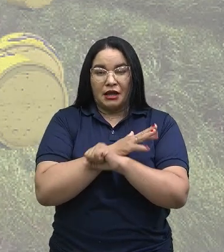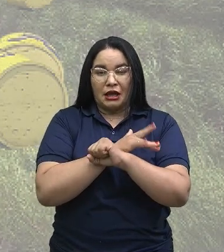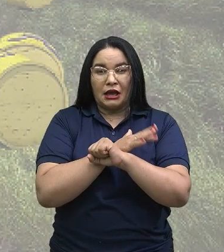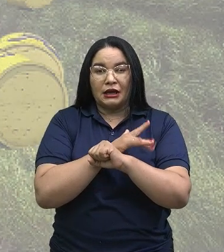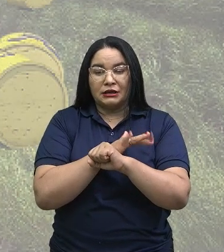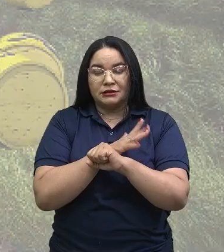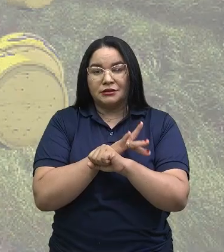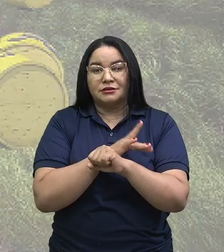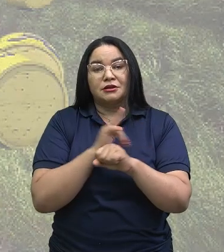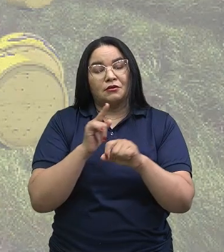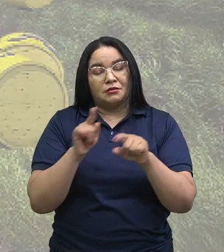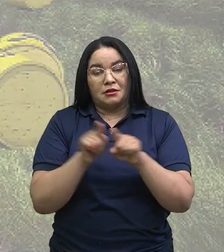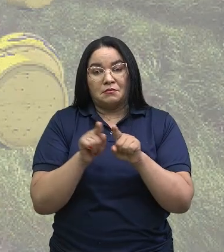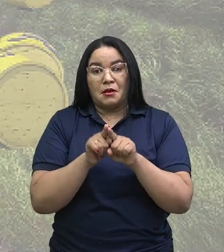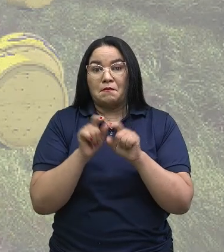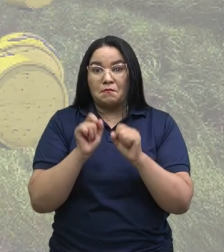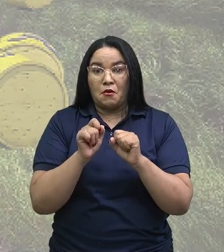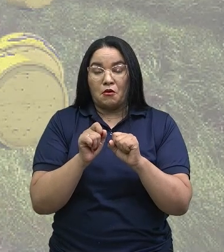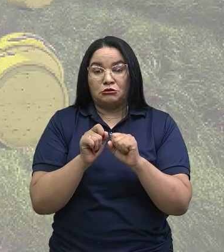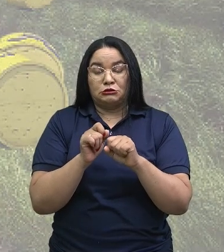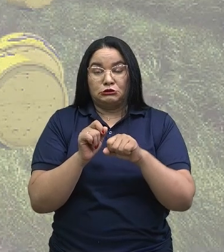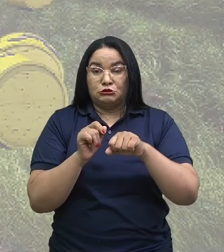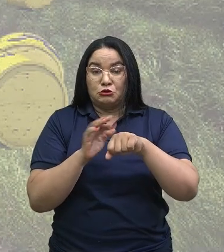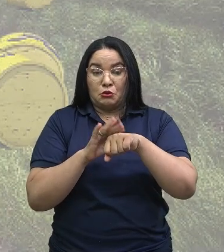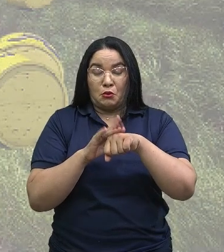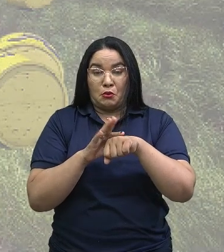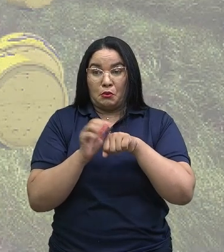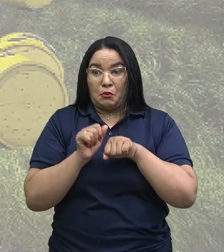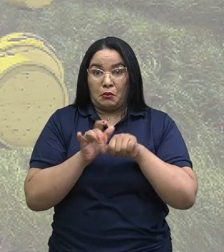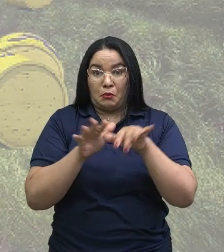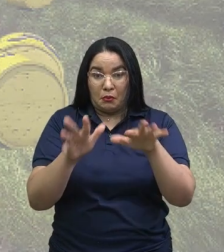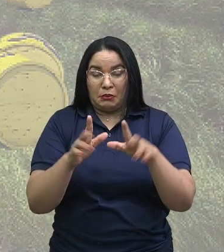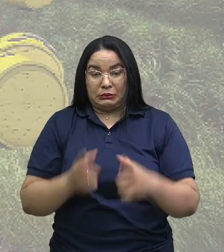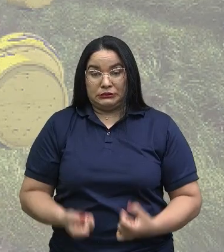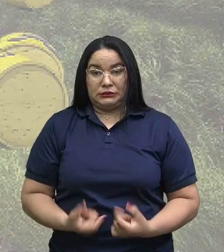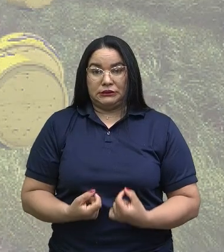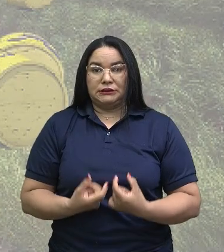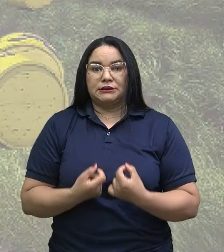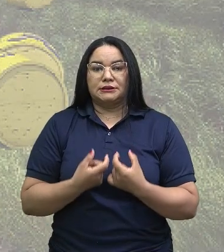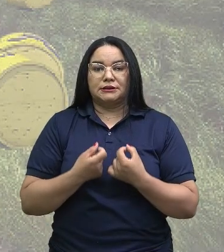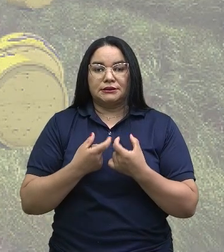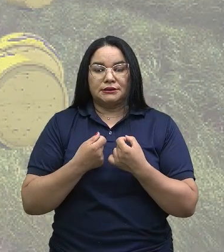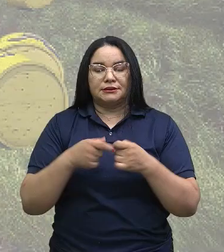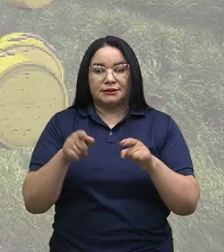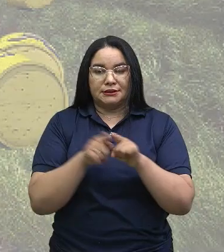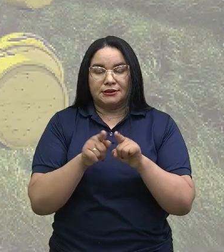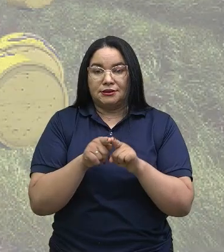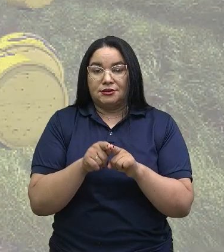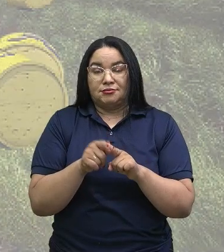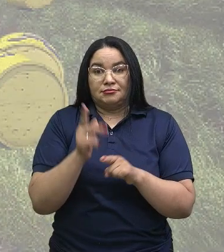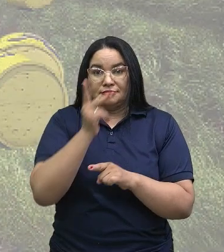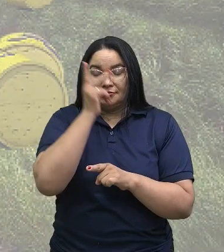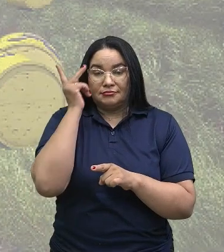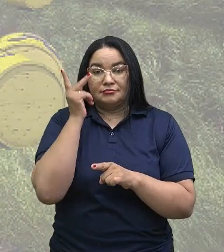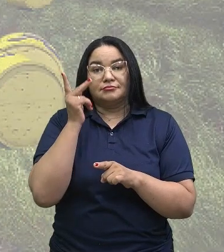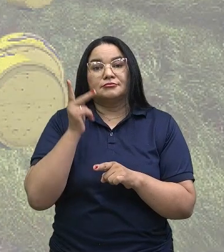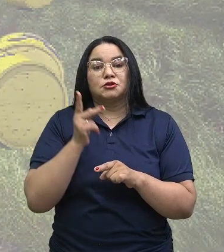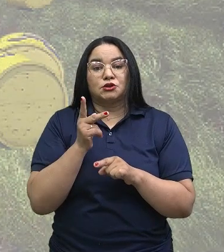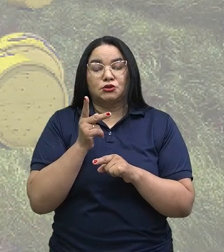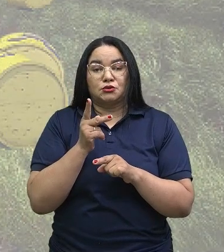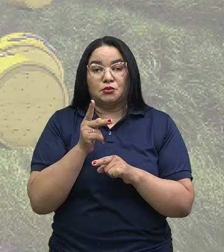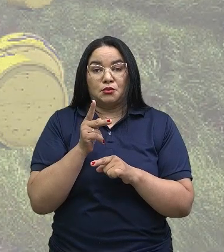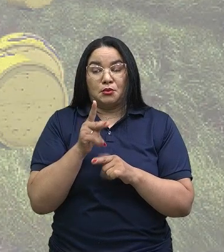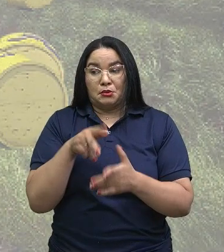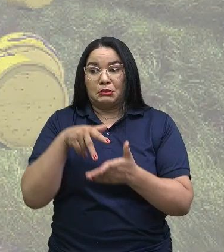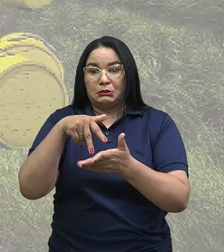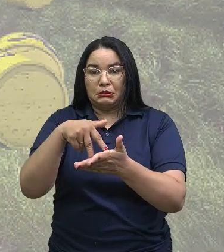excesso pode causar doenças graves como câncer, e isso não só para a pessoa que esteve ali